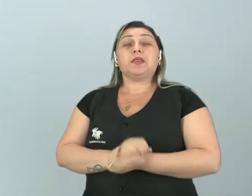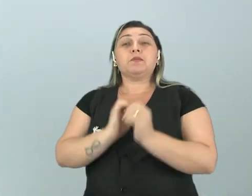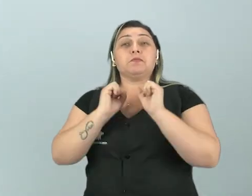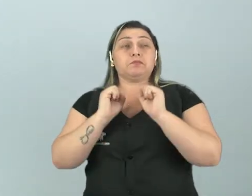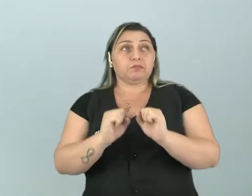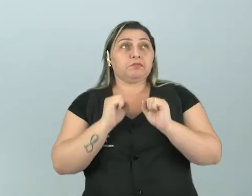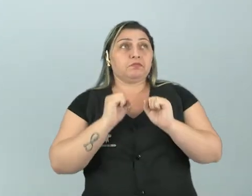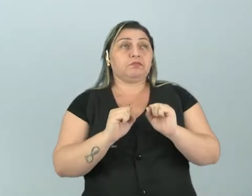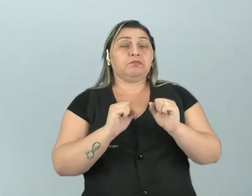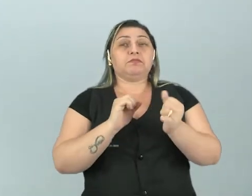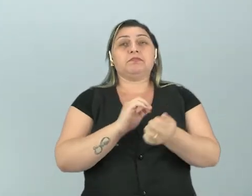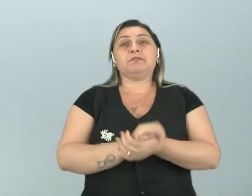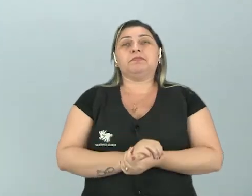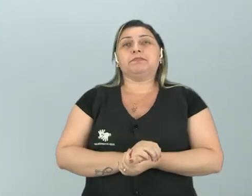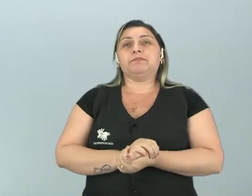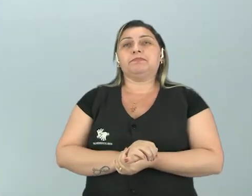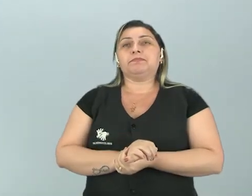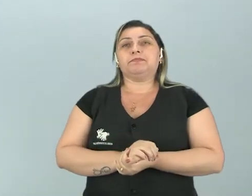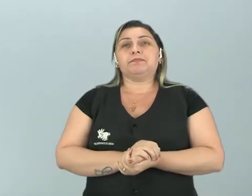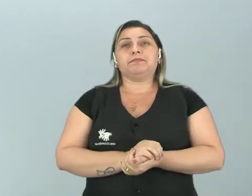poder ficar uma coisa,